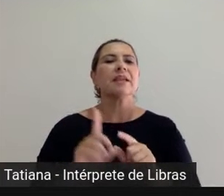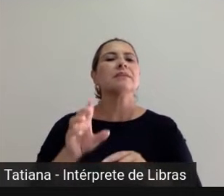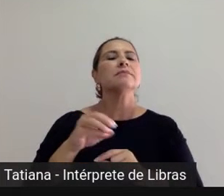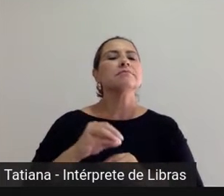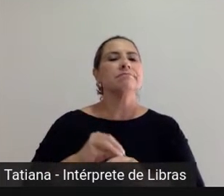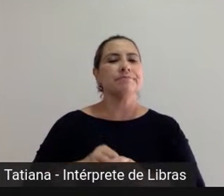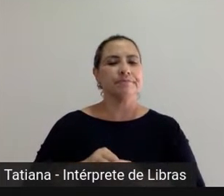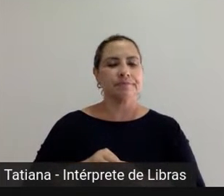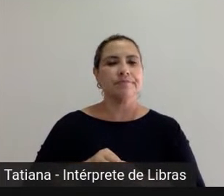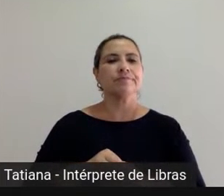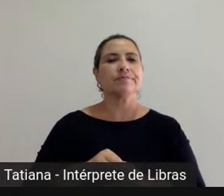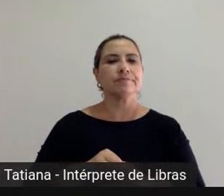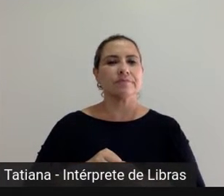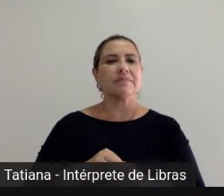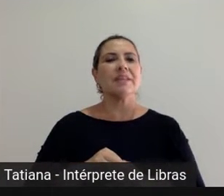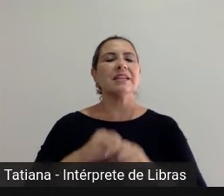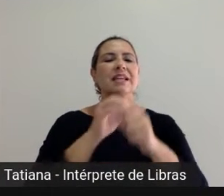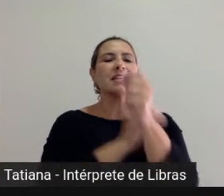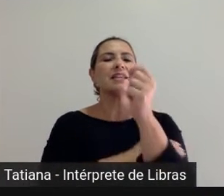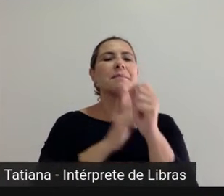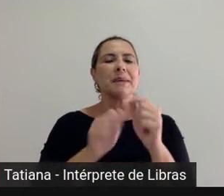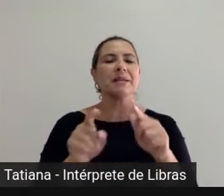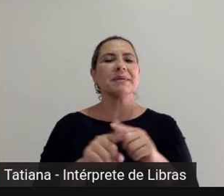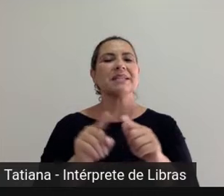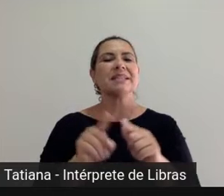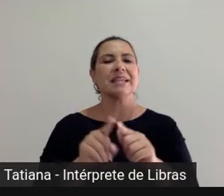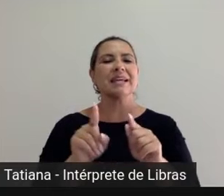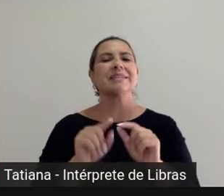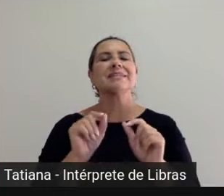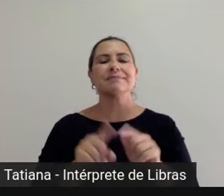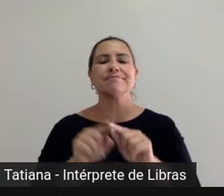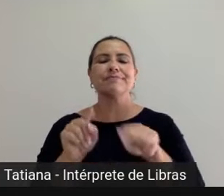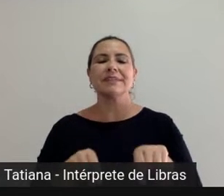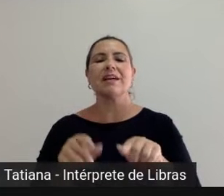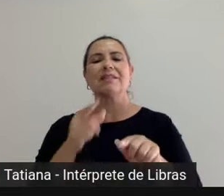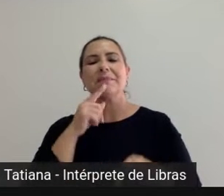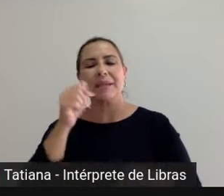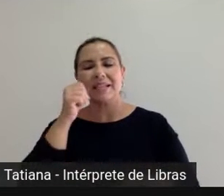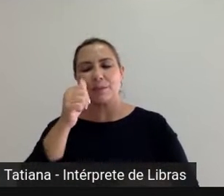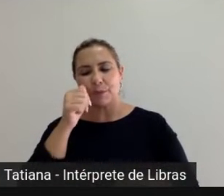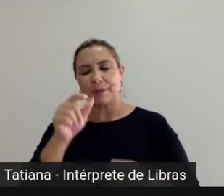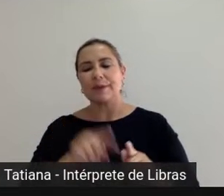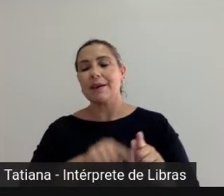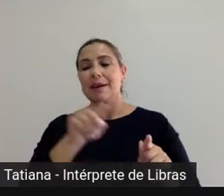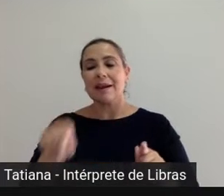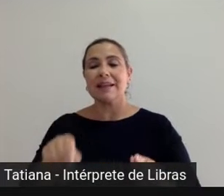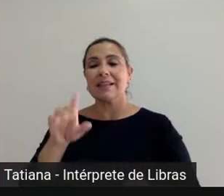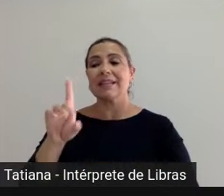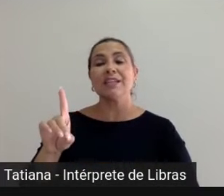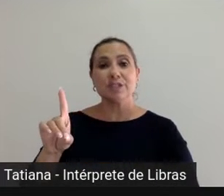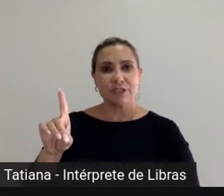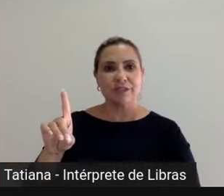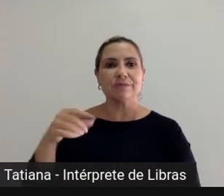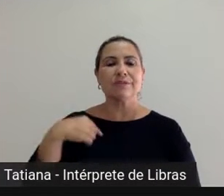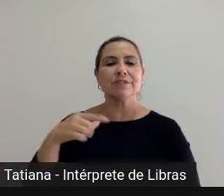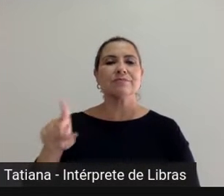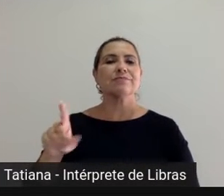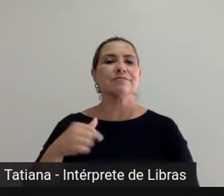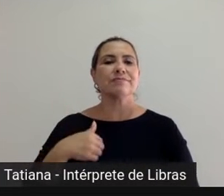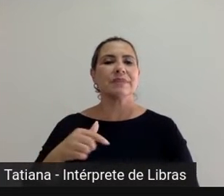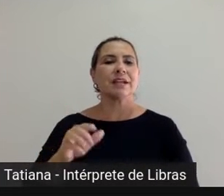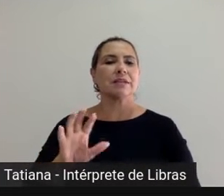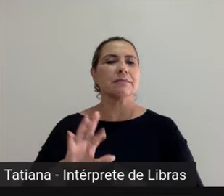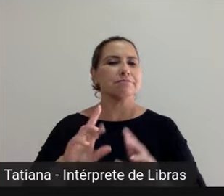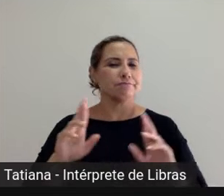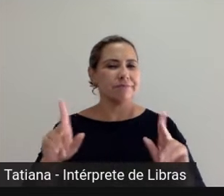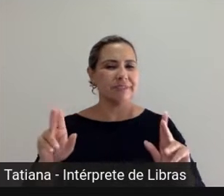Dentro das parlamentares de direita, a postura ela já é um pouco diferente. As parlamentares de direita têm vários tipos.